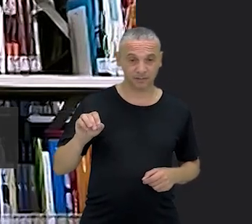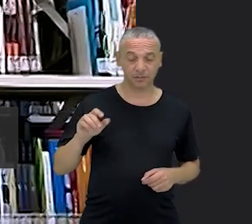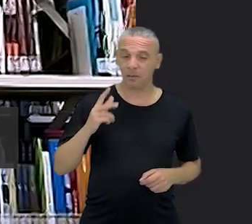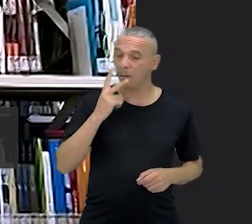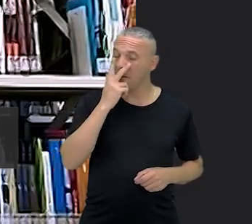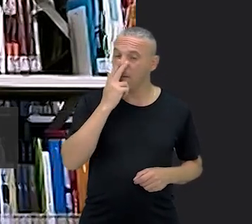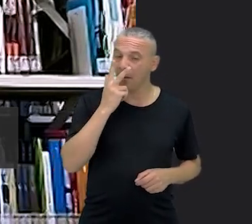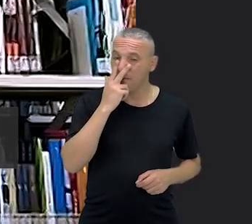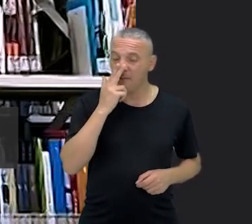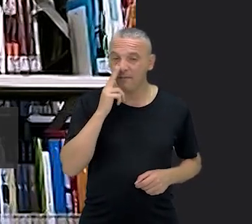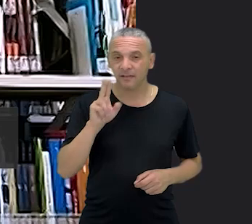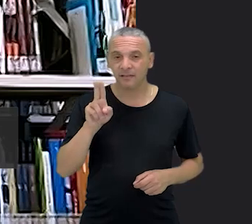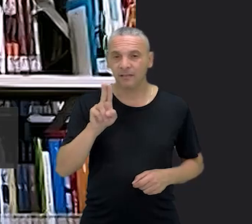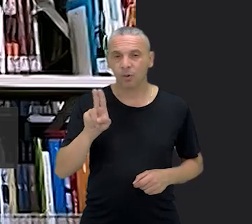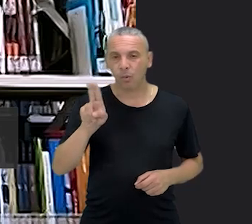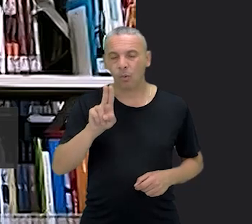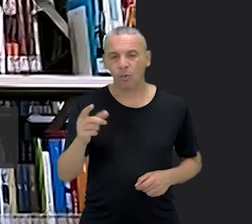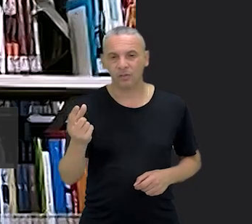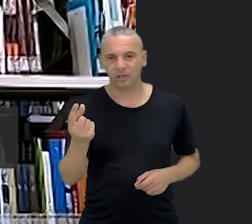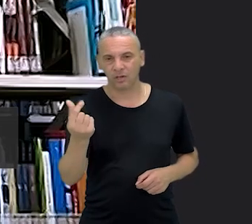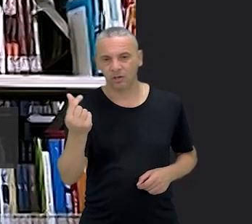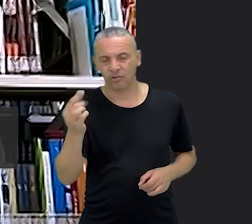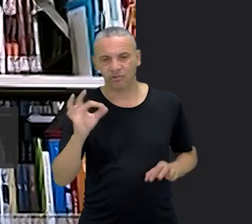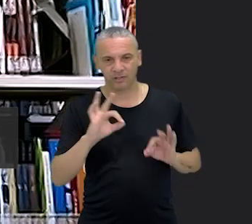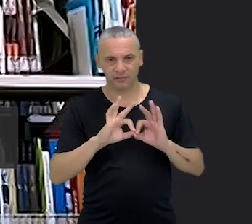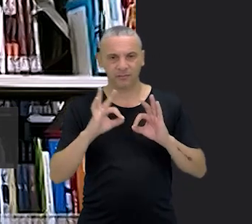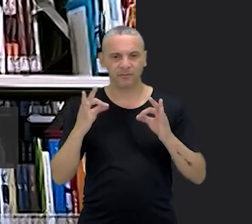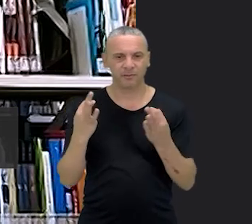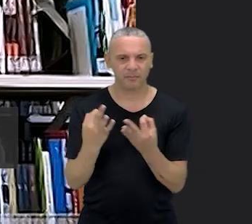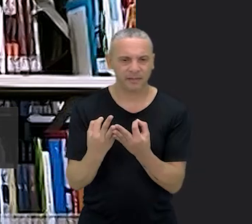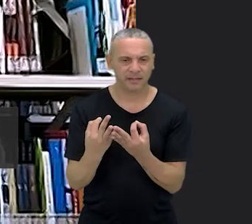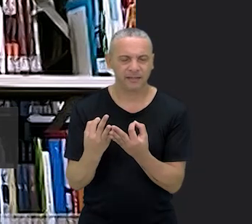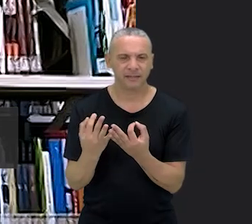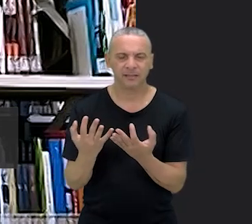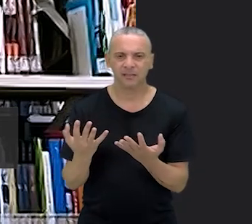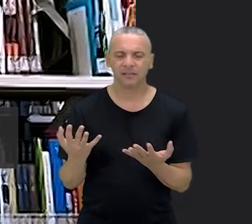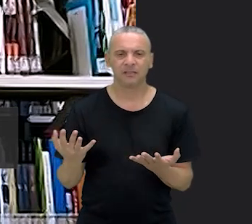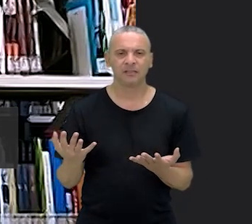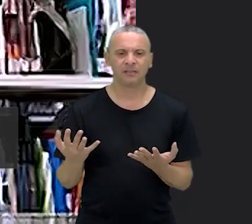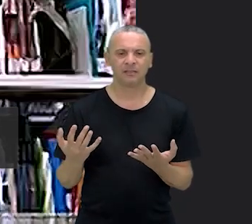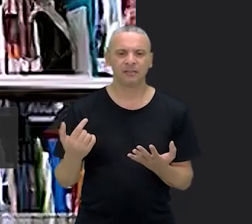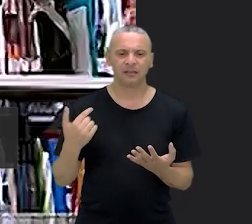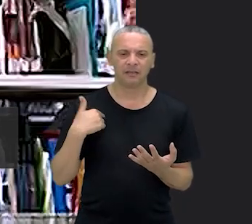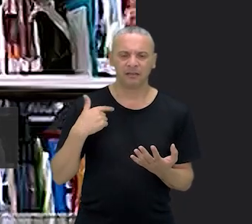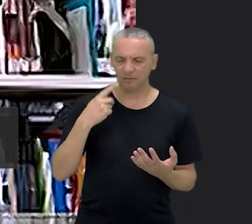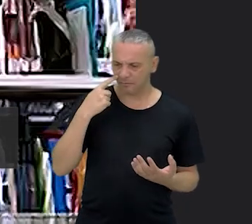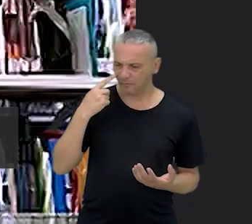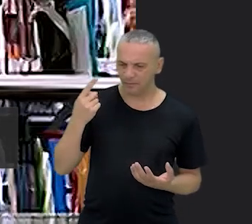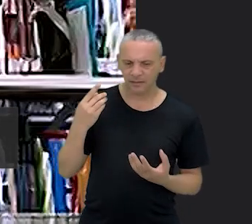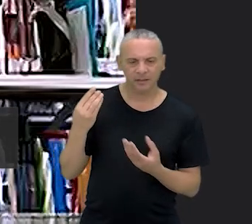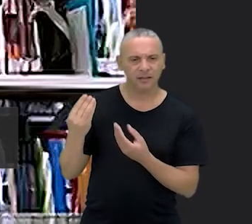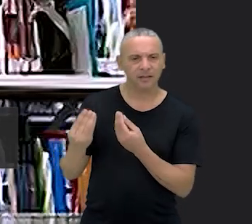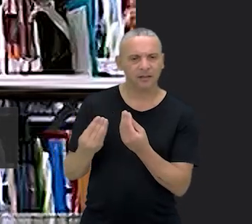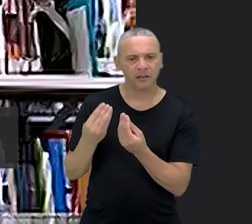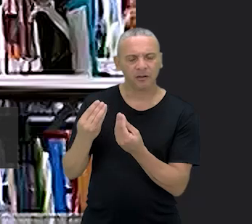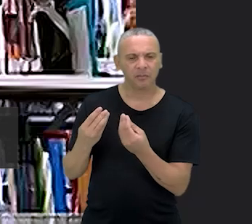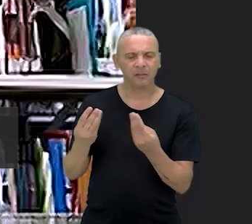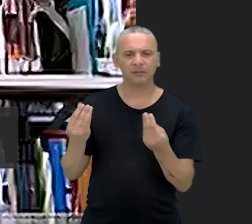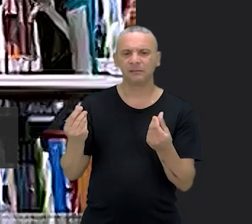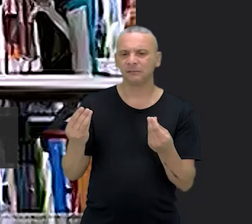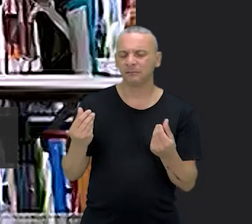usou as economias da família e não teve como repor. Então, ali a gente vai ver já o desfecho,